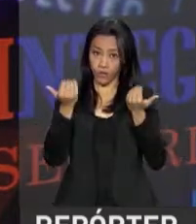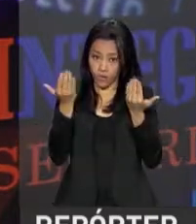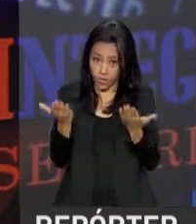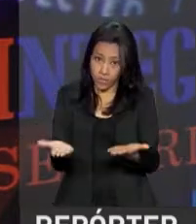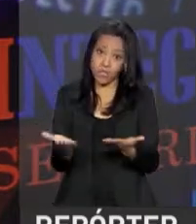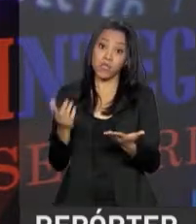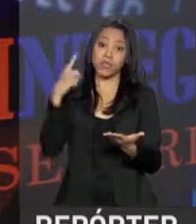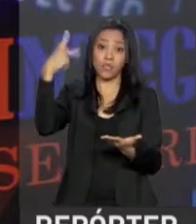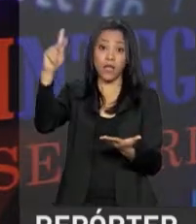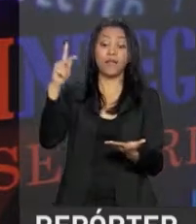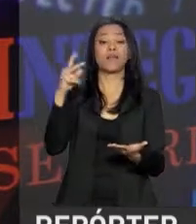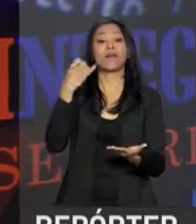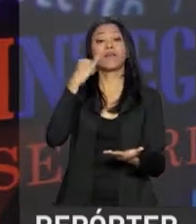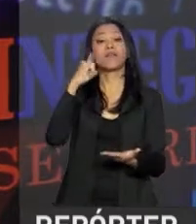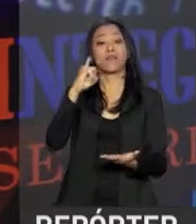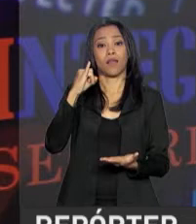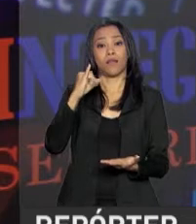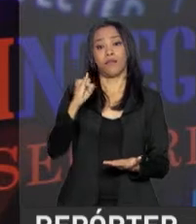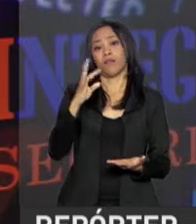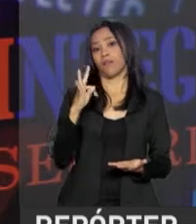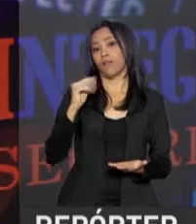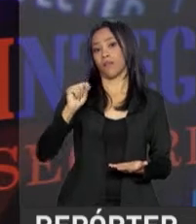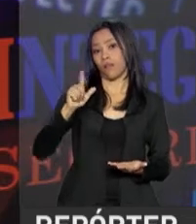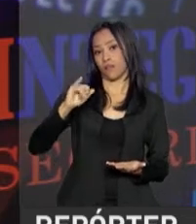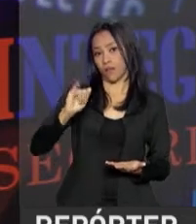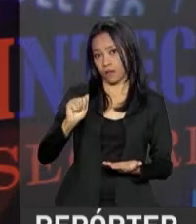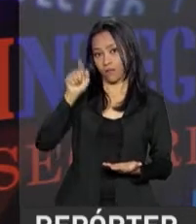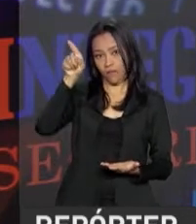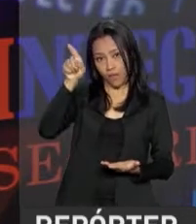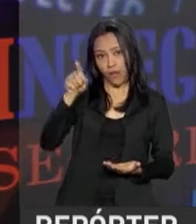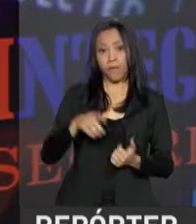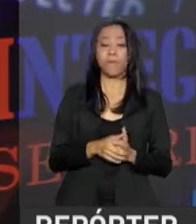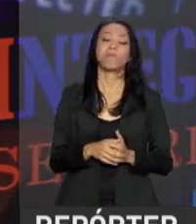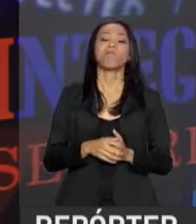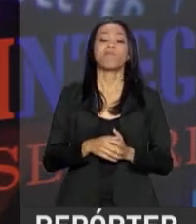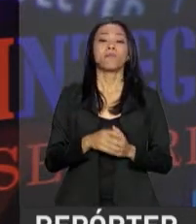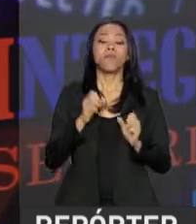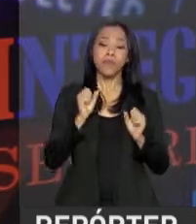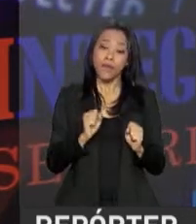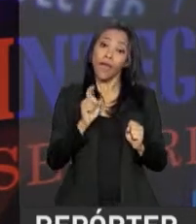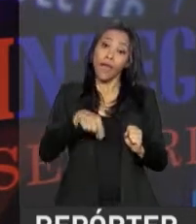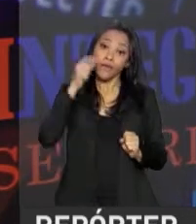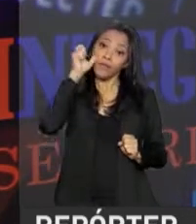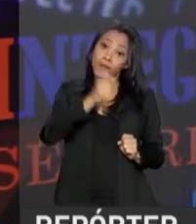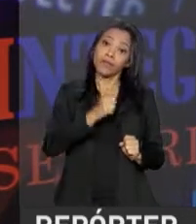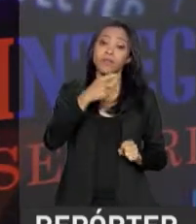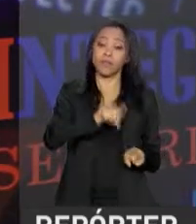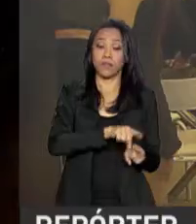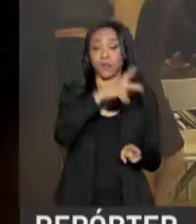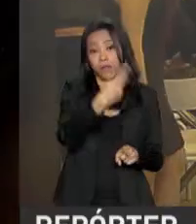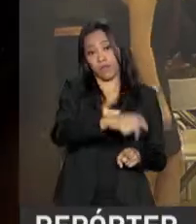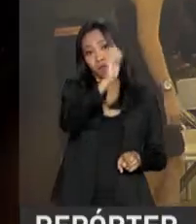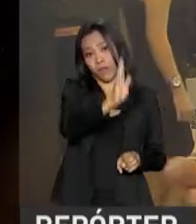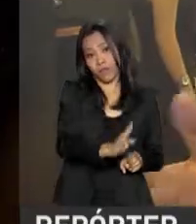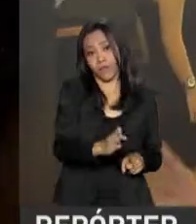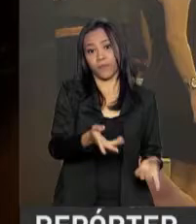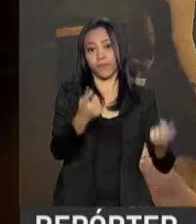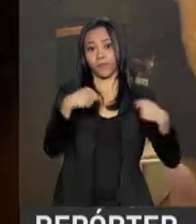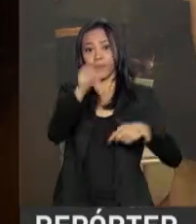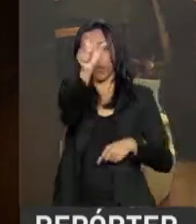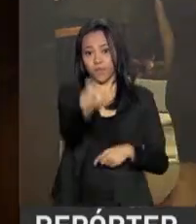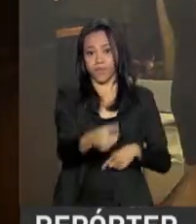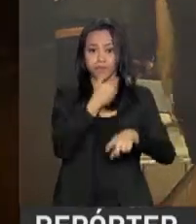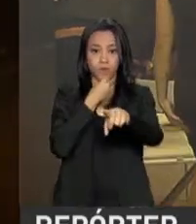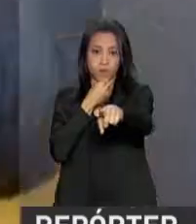ea gente acha que esses produtos podem ser interessantes também para o mercado brasileiro para fernando dos